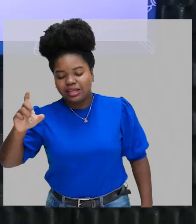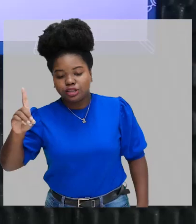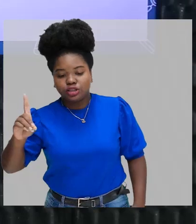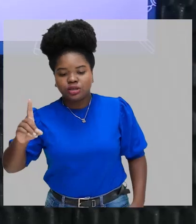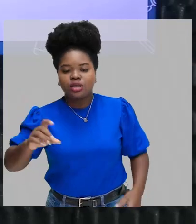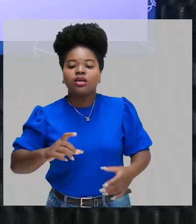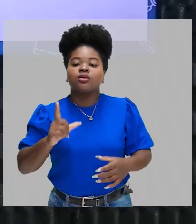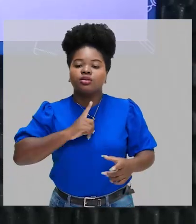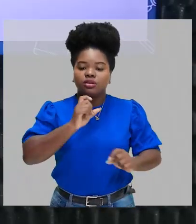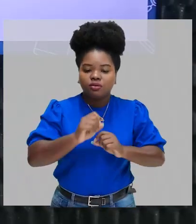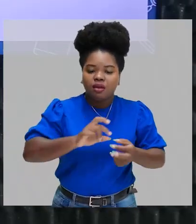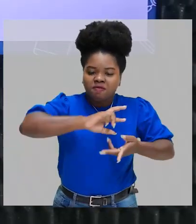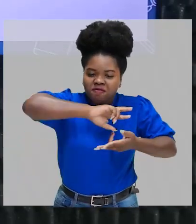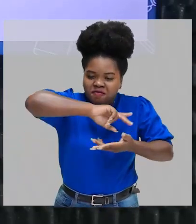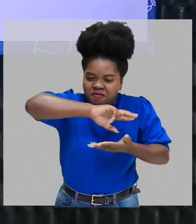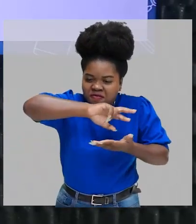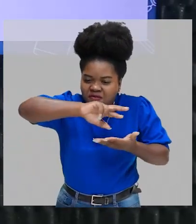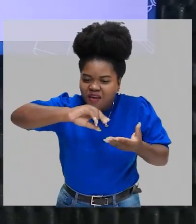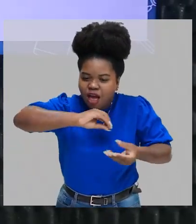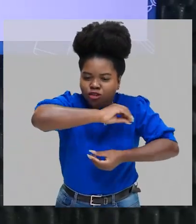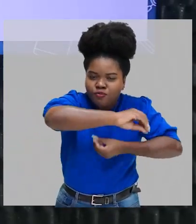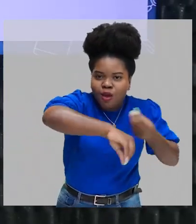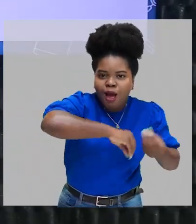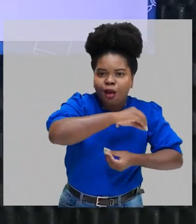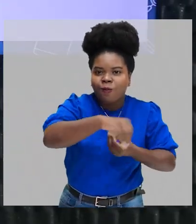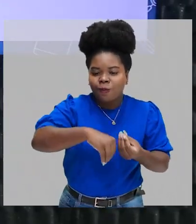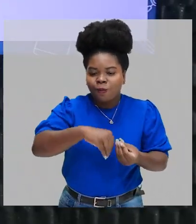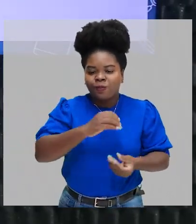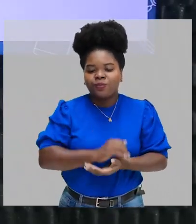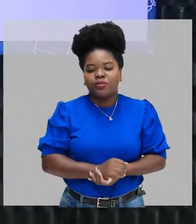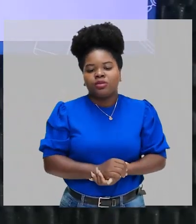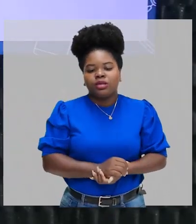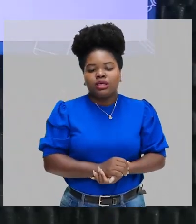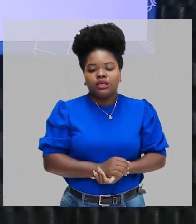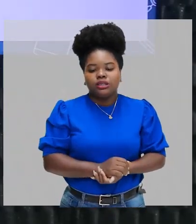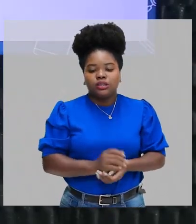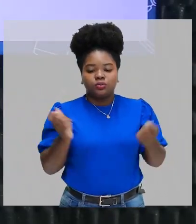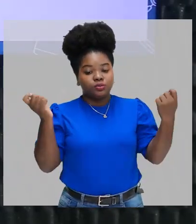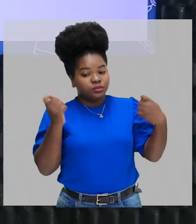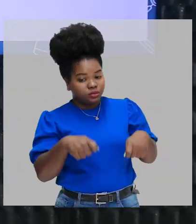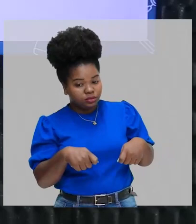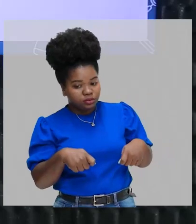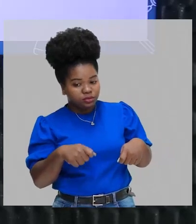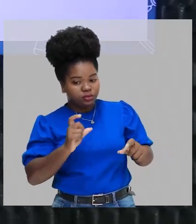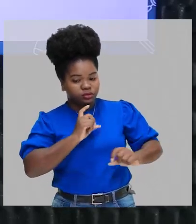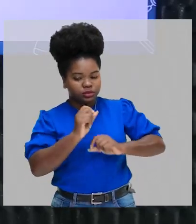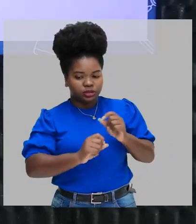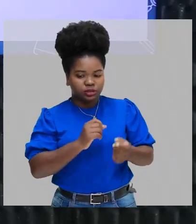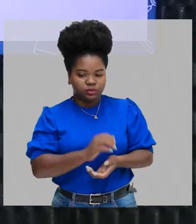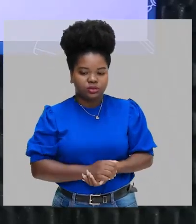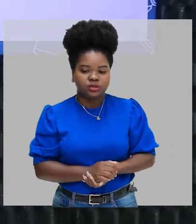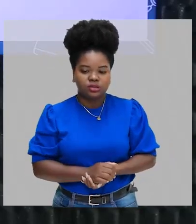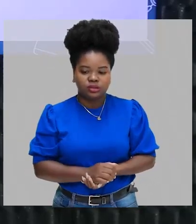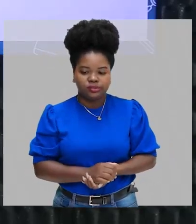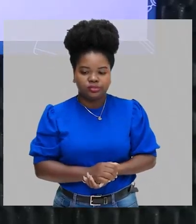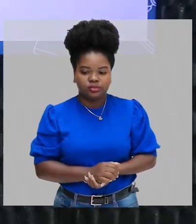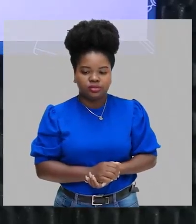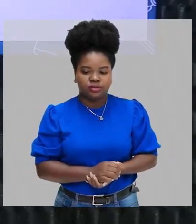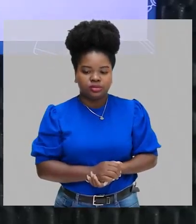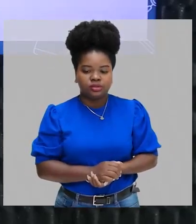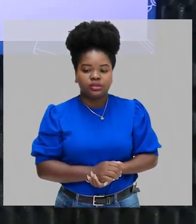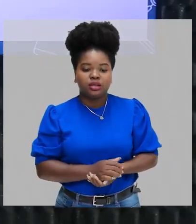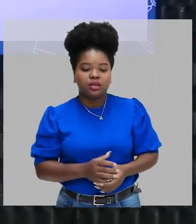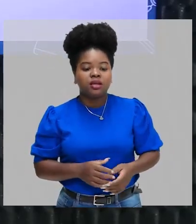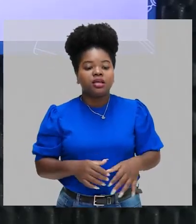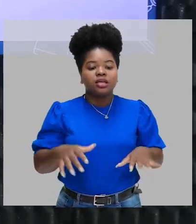plural. A sociodiversidade é capaz de promover maior tolerância e também